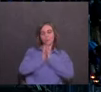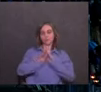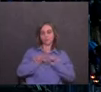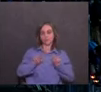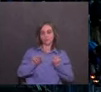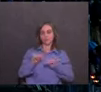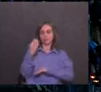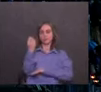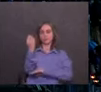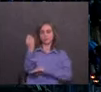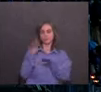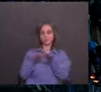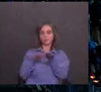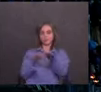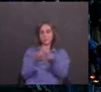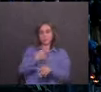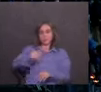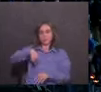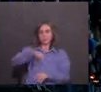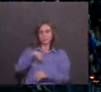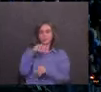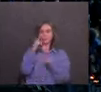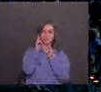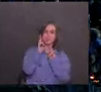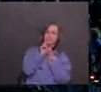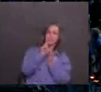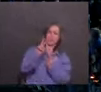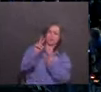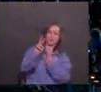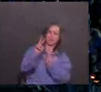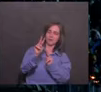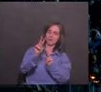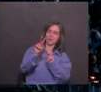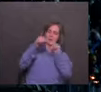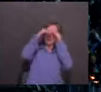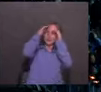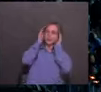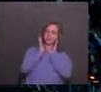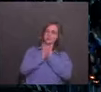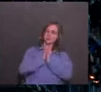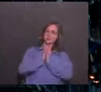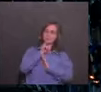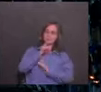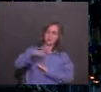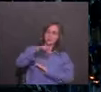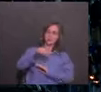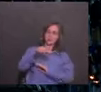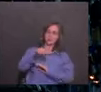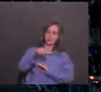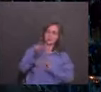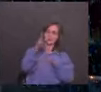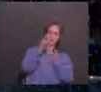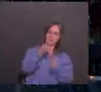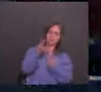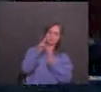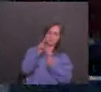Fixemos o nosso olhar na imagem de Nossa Senhora de Fátima e, em ambiente de oração, confiemos a